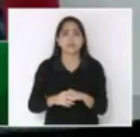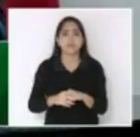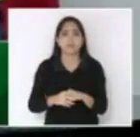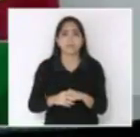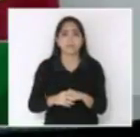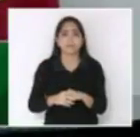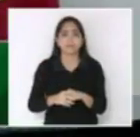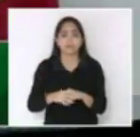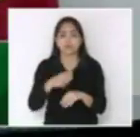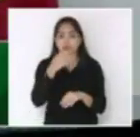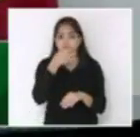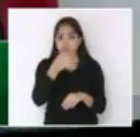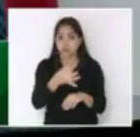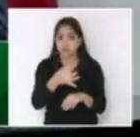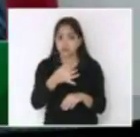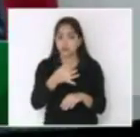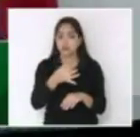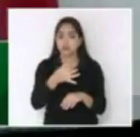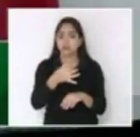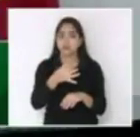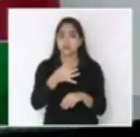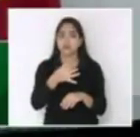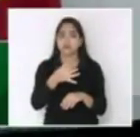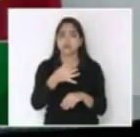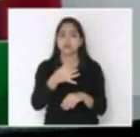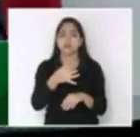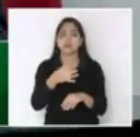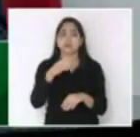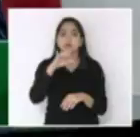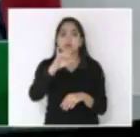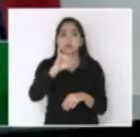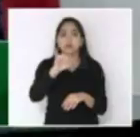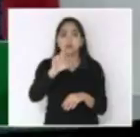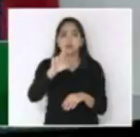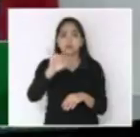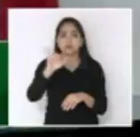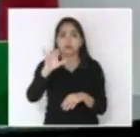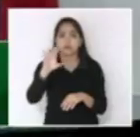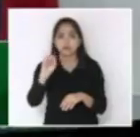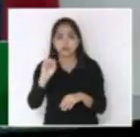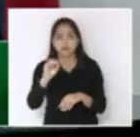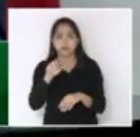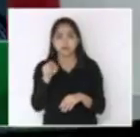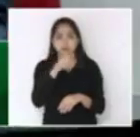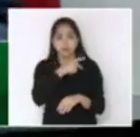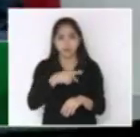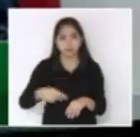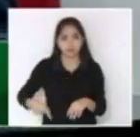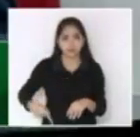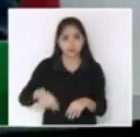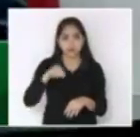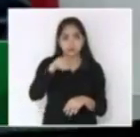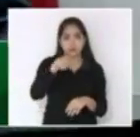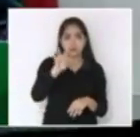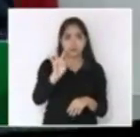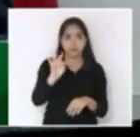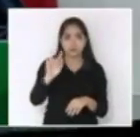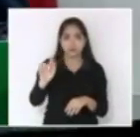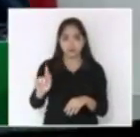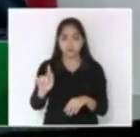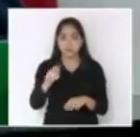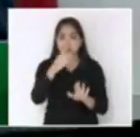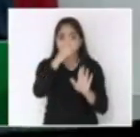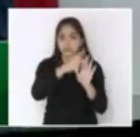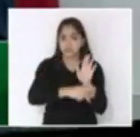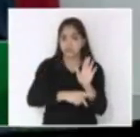foi sugerido pelo Ciro Harger, que vai presidir o MTG, esse projeto, nós